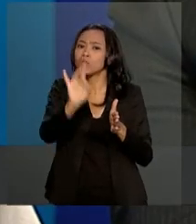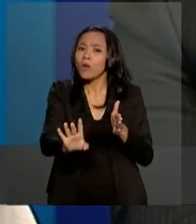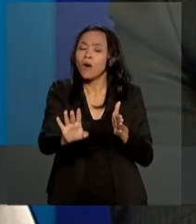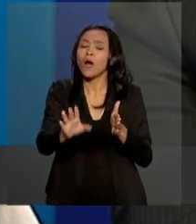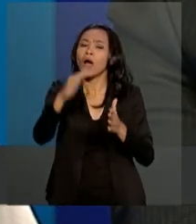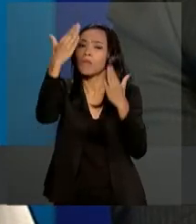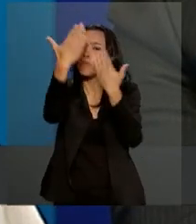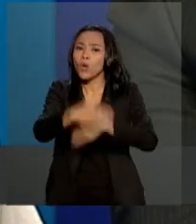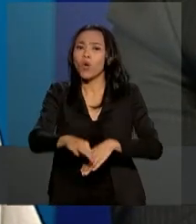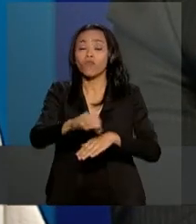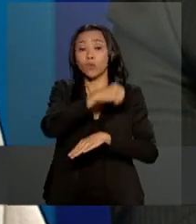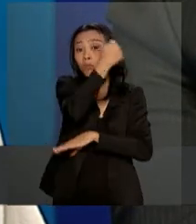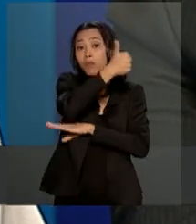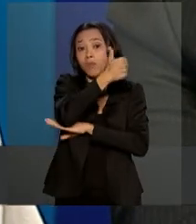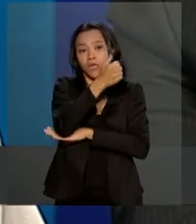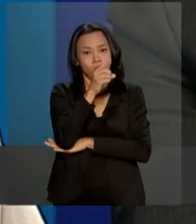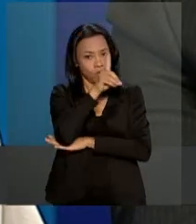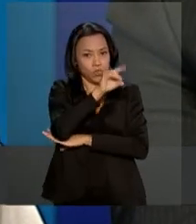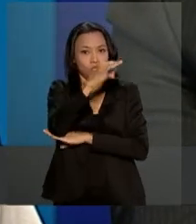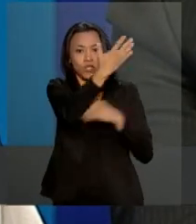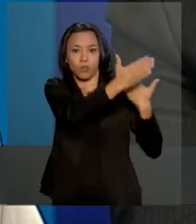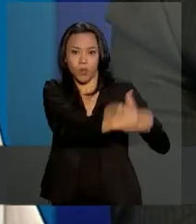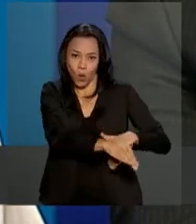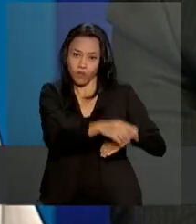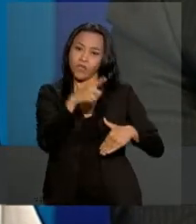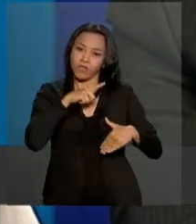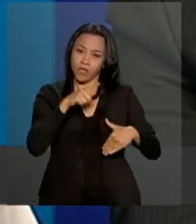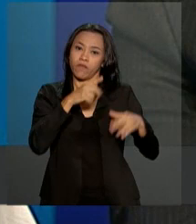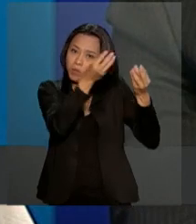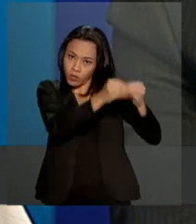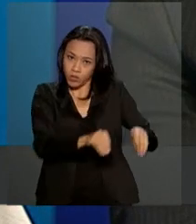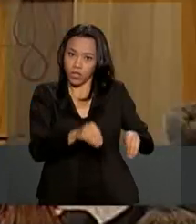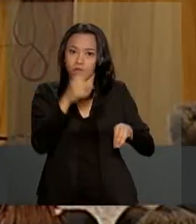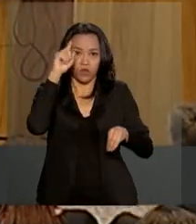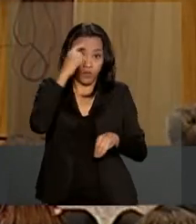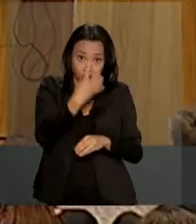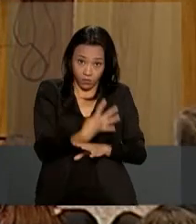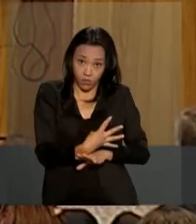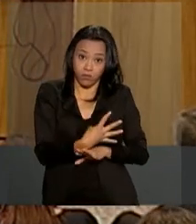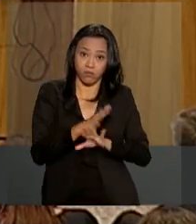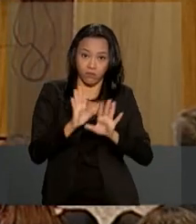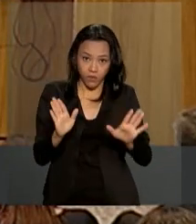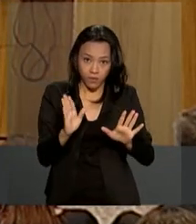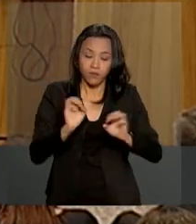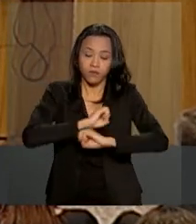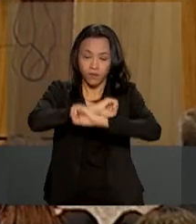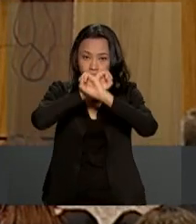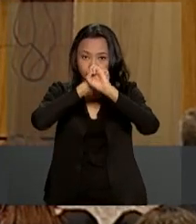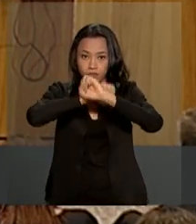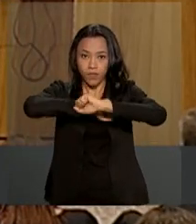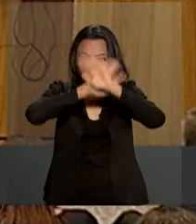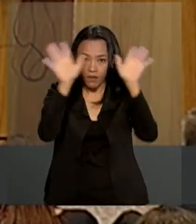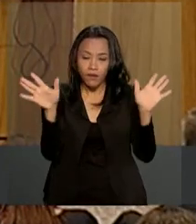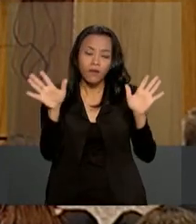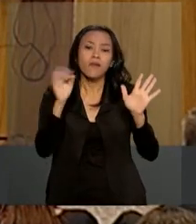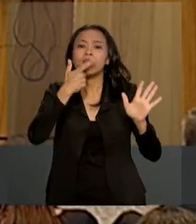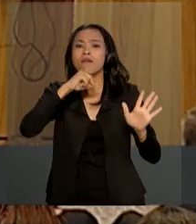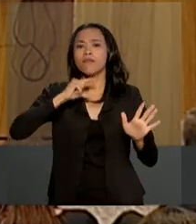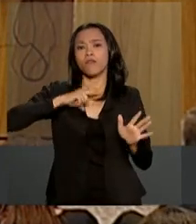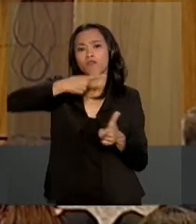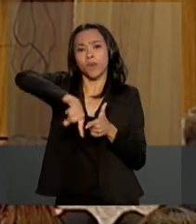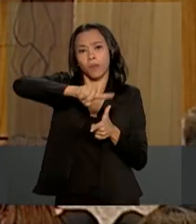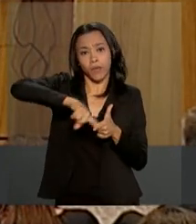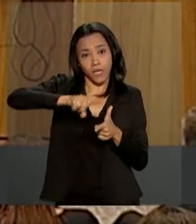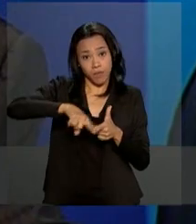relativa ao primeiro dia de prova no qual eles foram prejudicados ou claro gente quem teve problema nesses